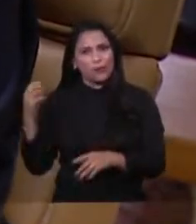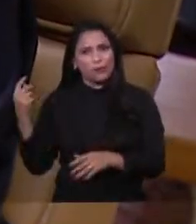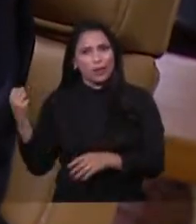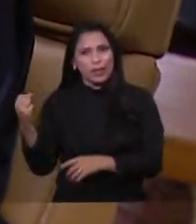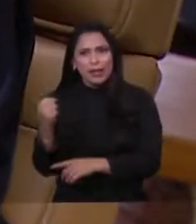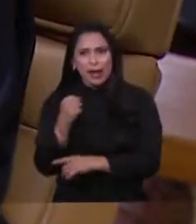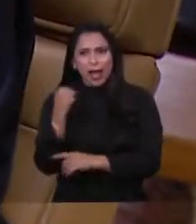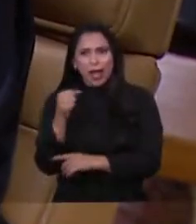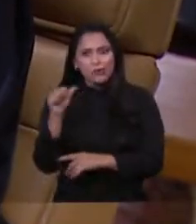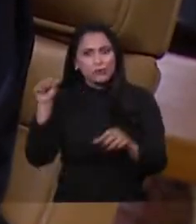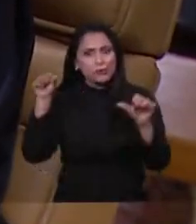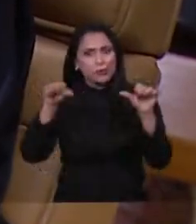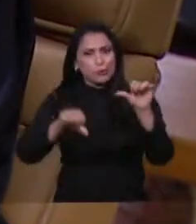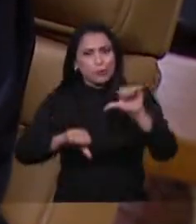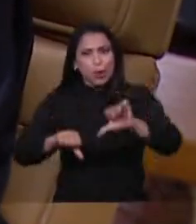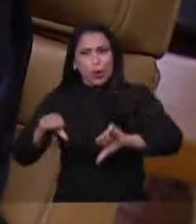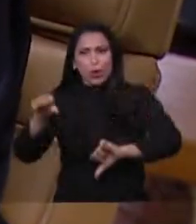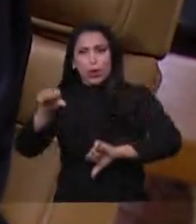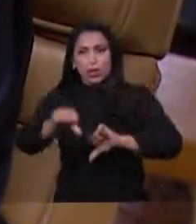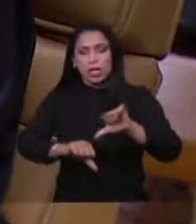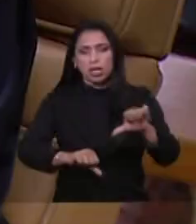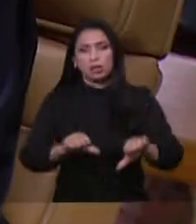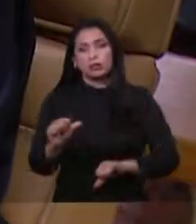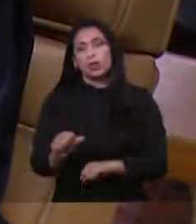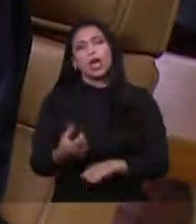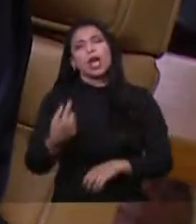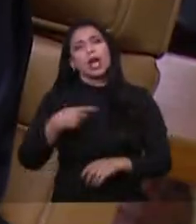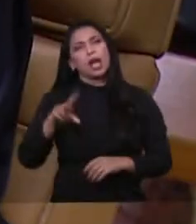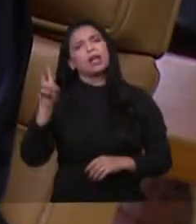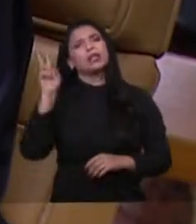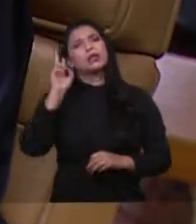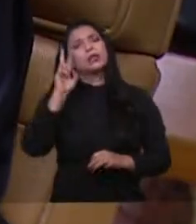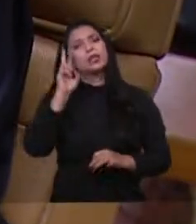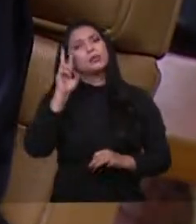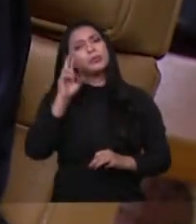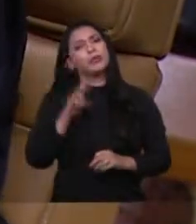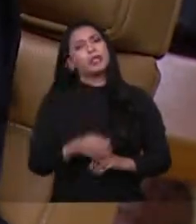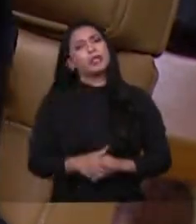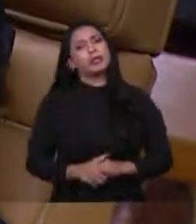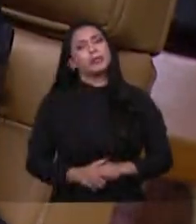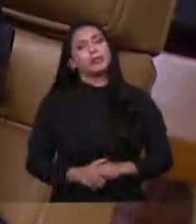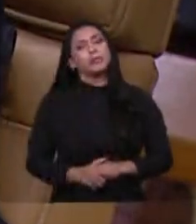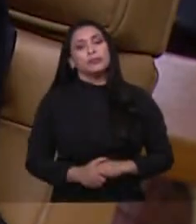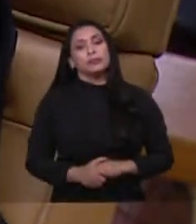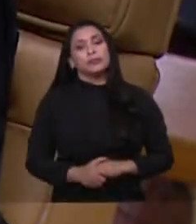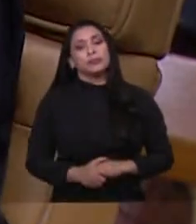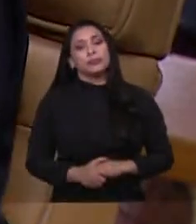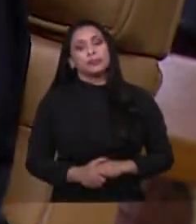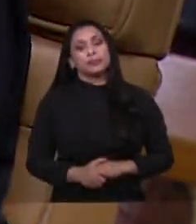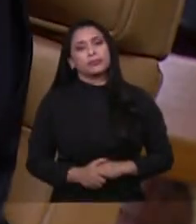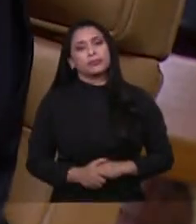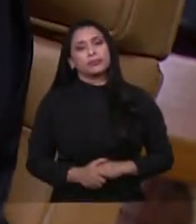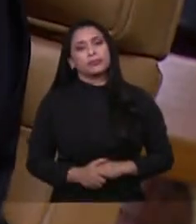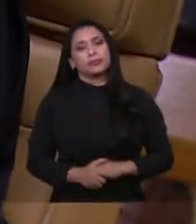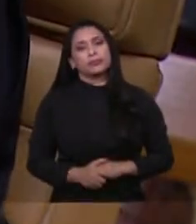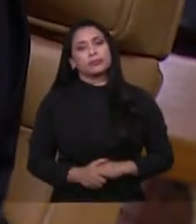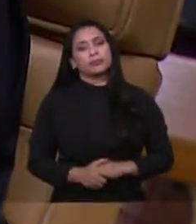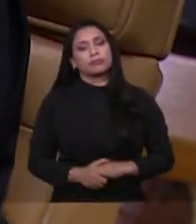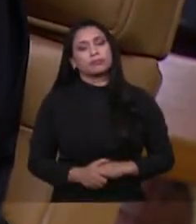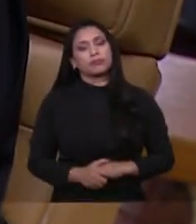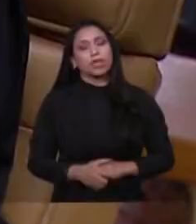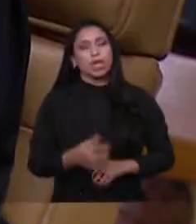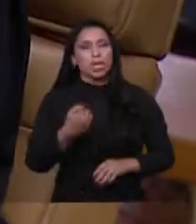aí me veio à memória uma passagem que li